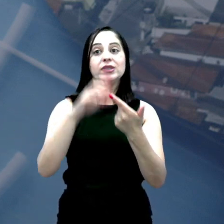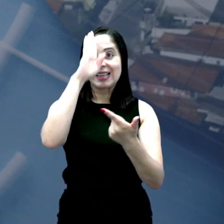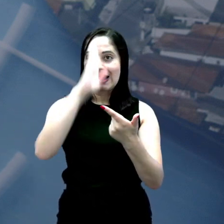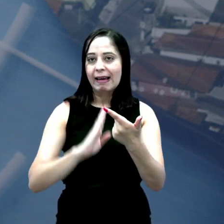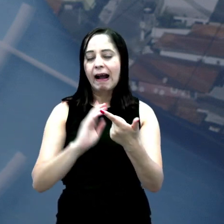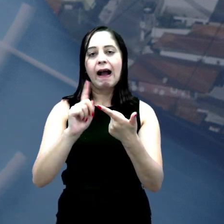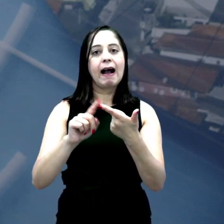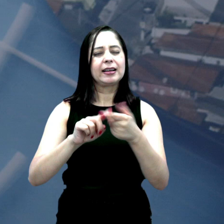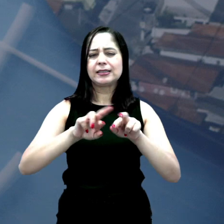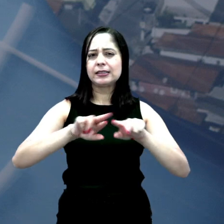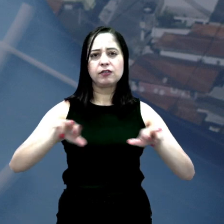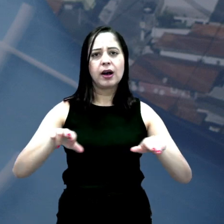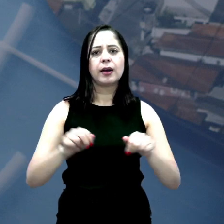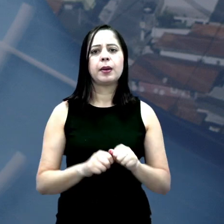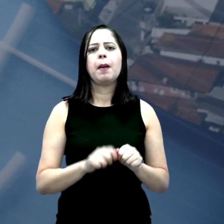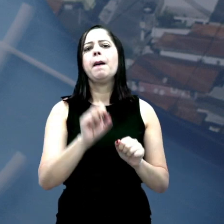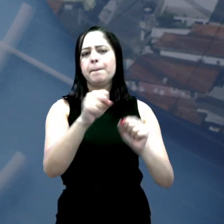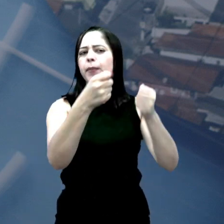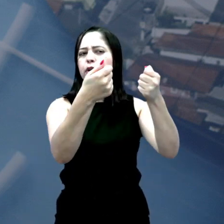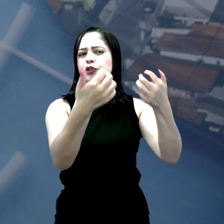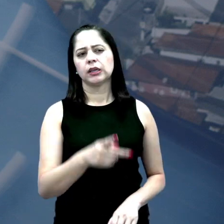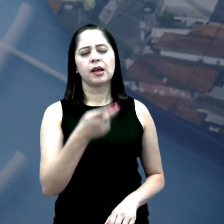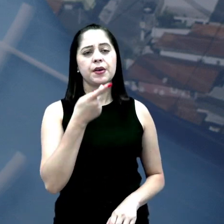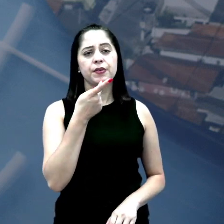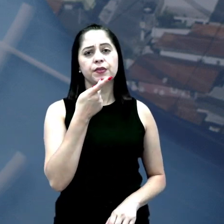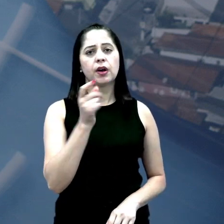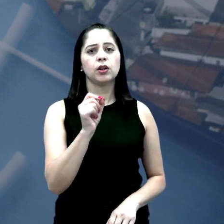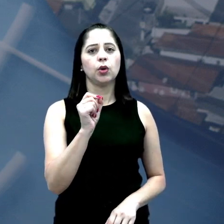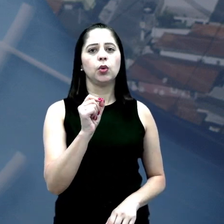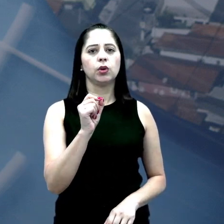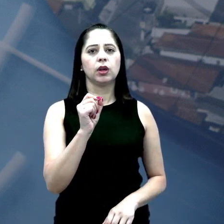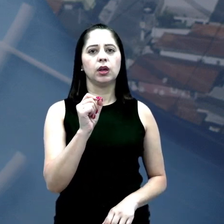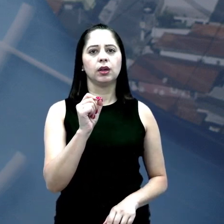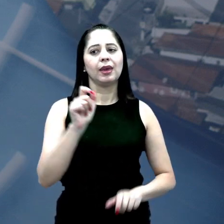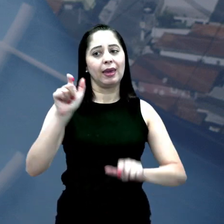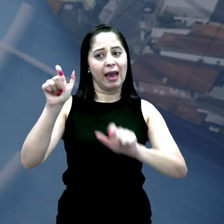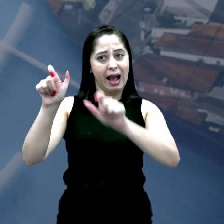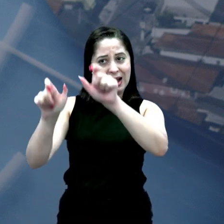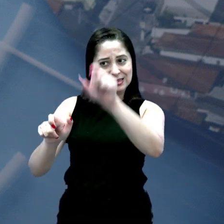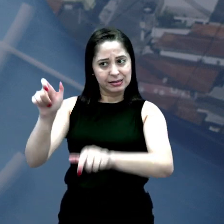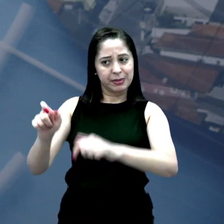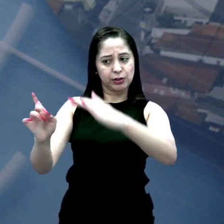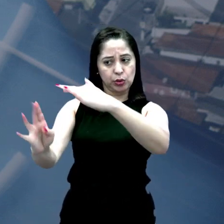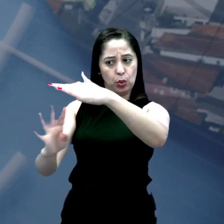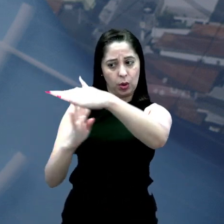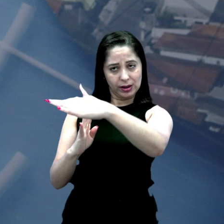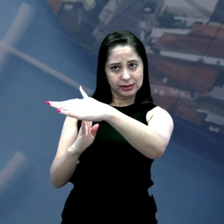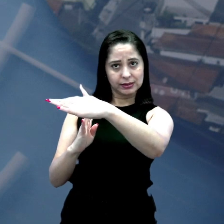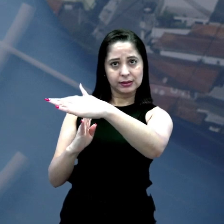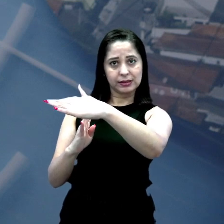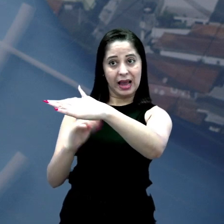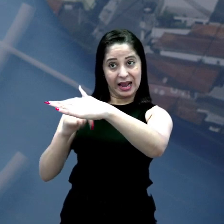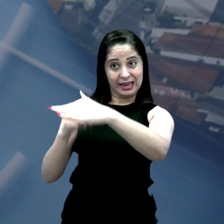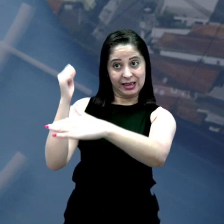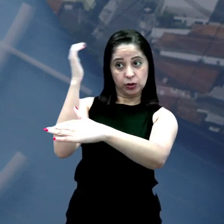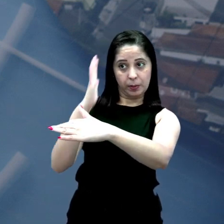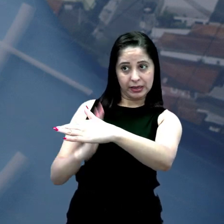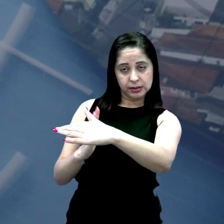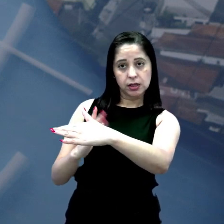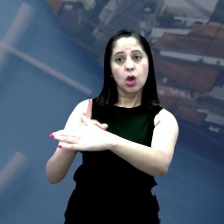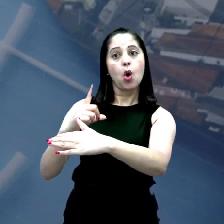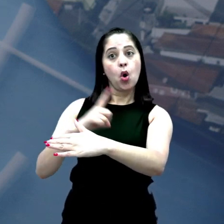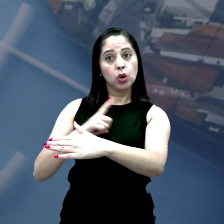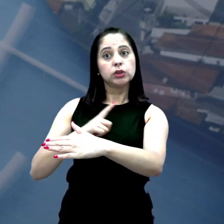democrático. Rapidamente, explica para a gente como que funciona na prática. Assim que a pessoa, no caso, chega no próprio aeroporto,